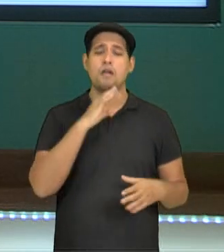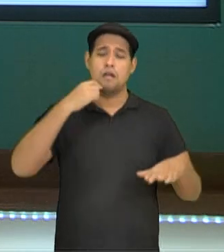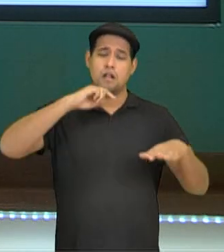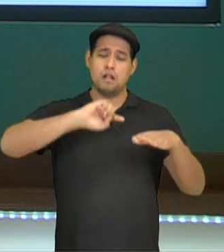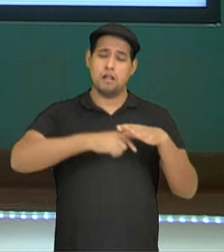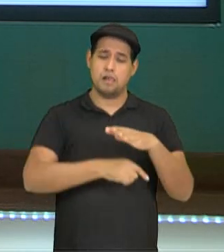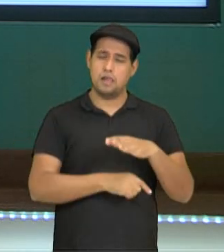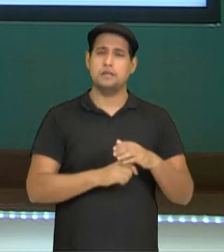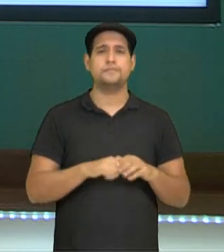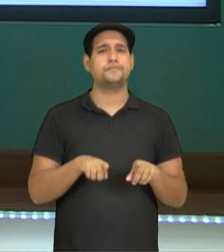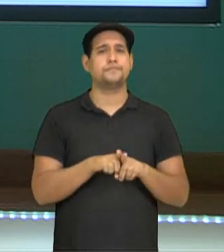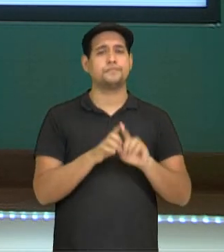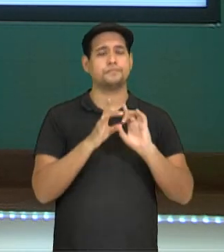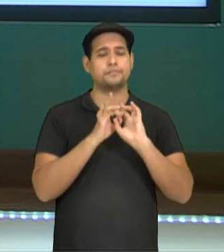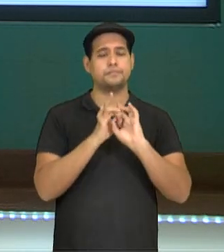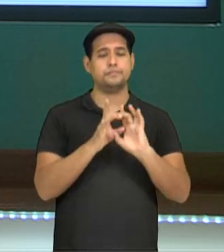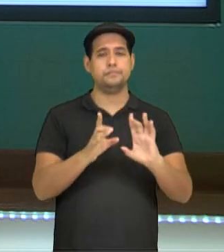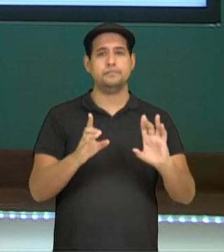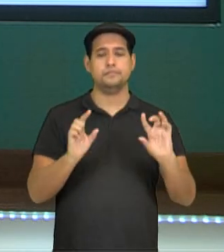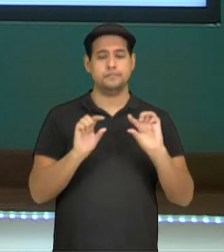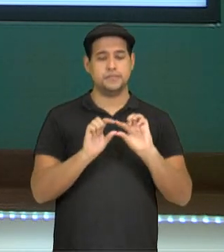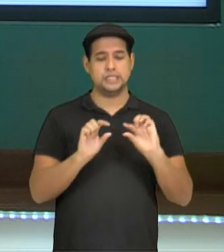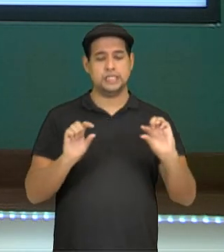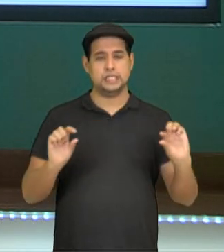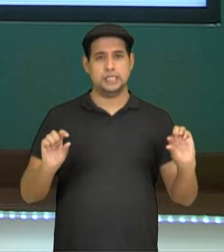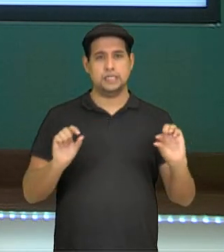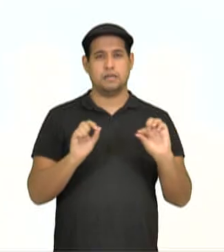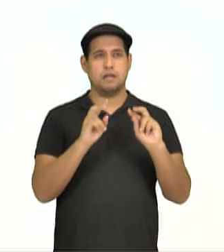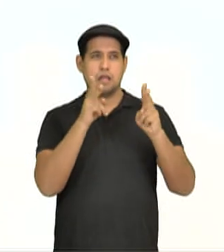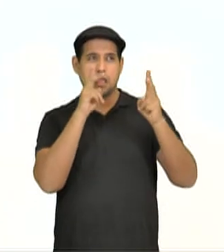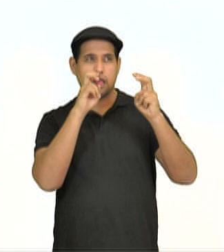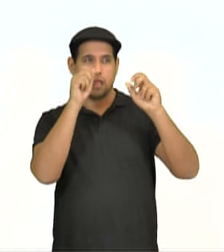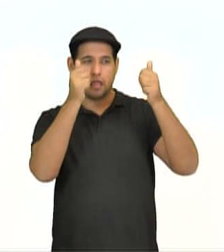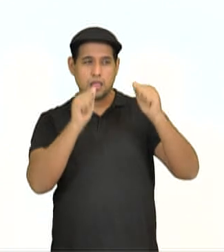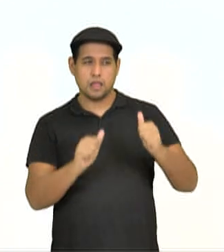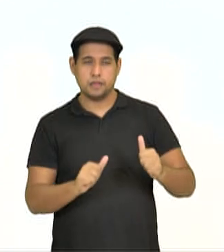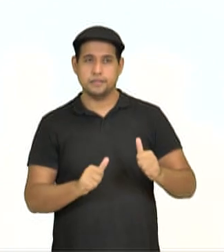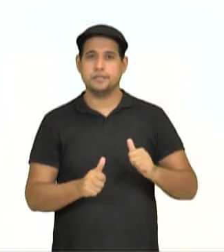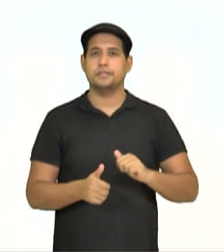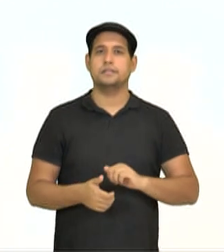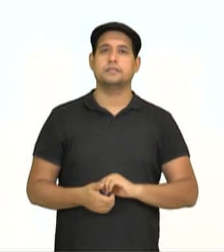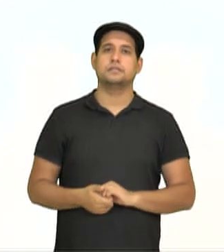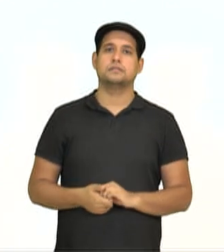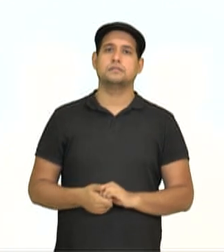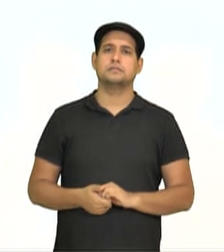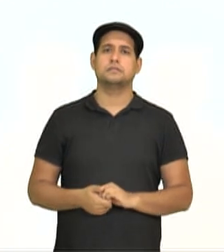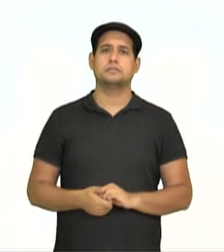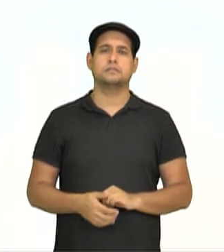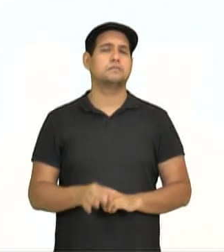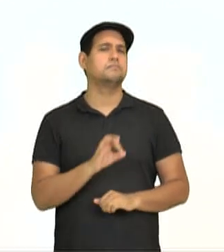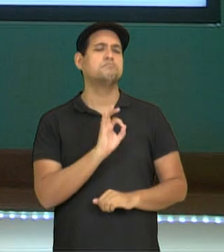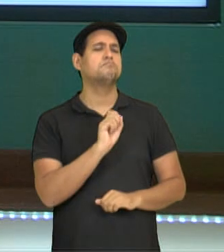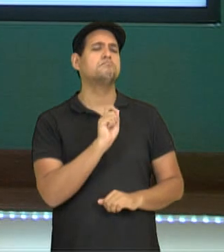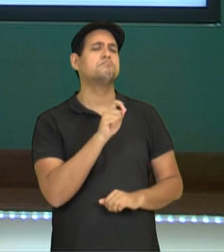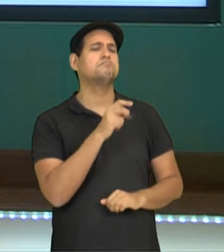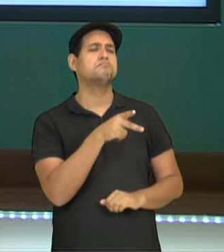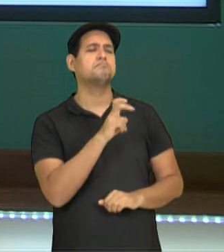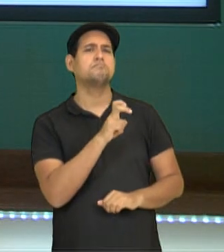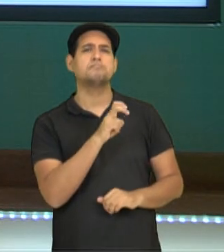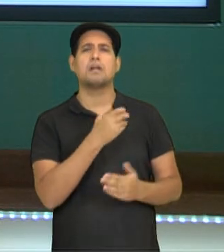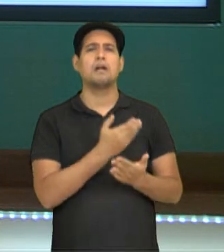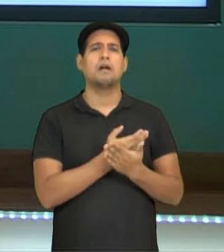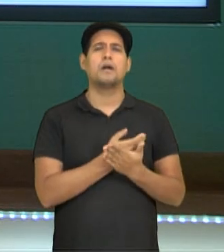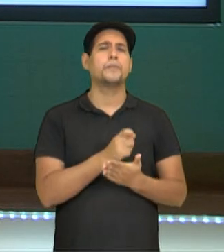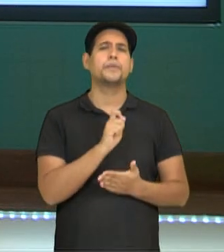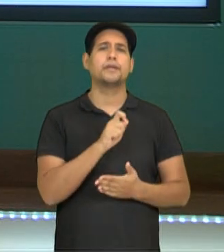atletismo paralímpico, deixo aqui esse link para vocês verificarem. E o que que a gente viu nessa nossa